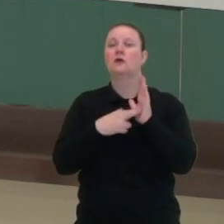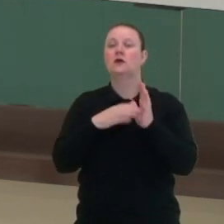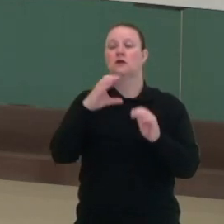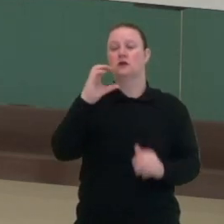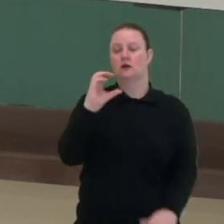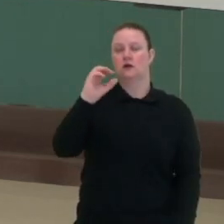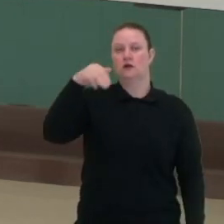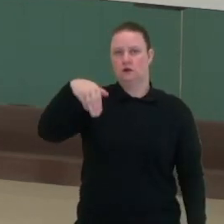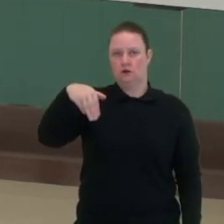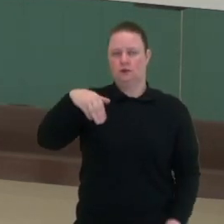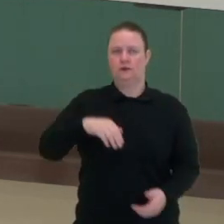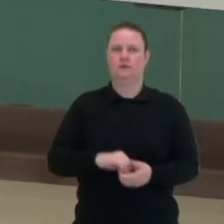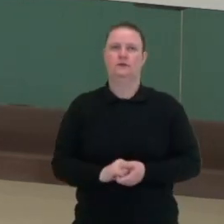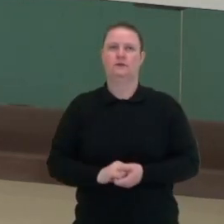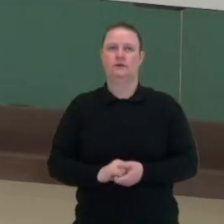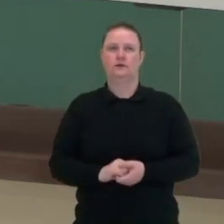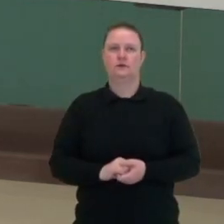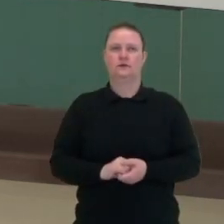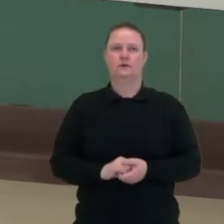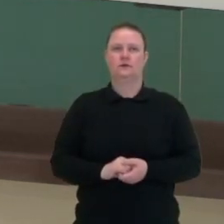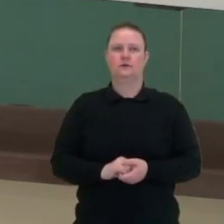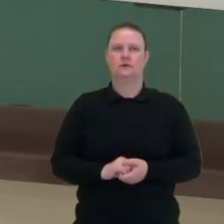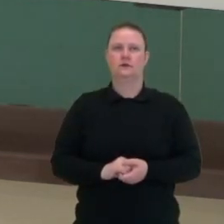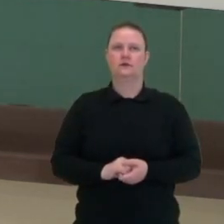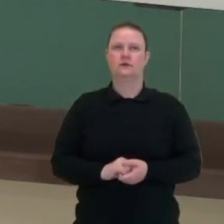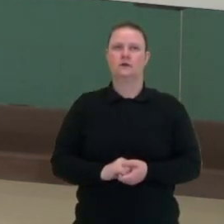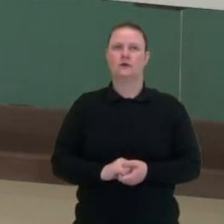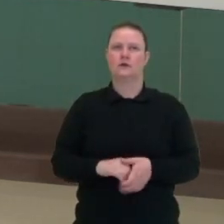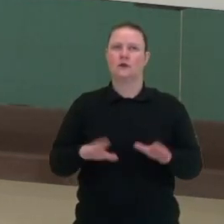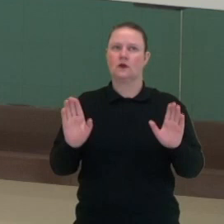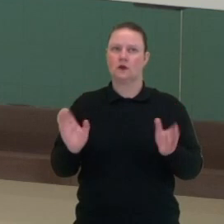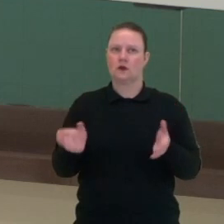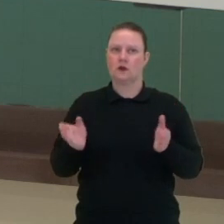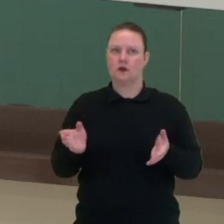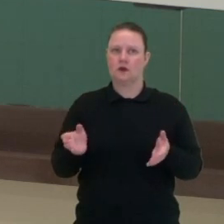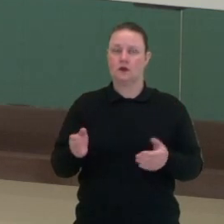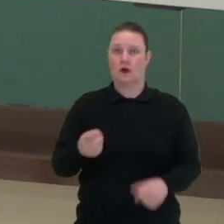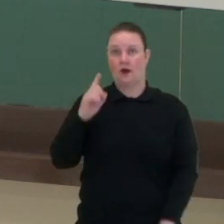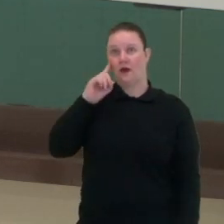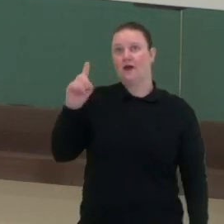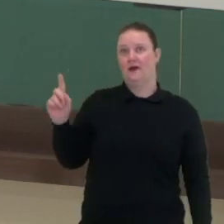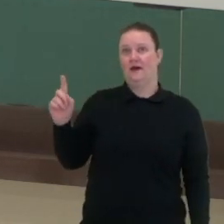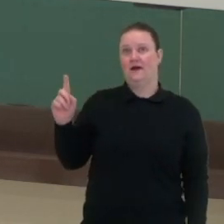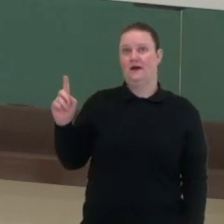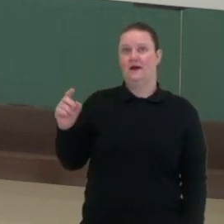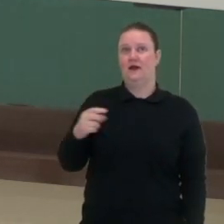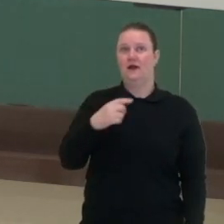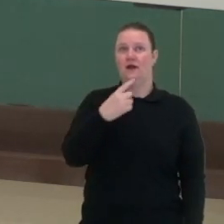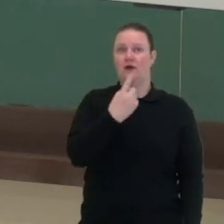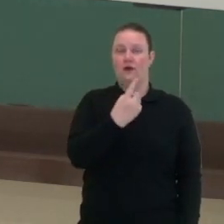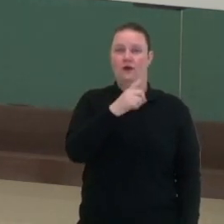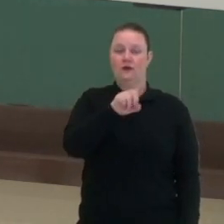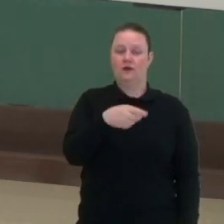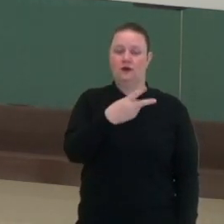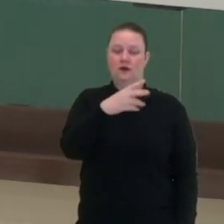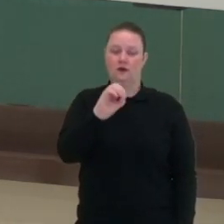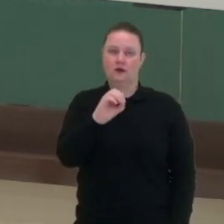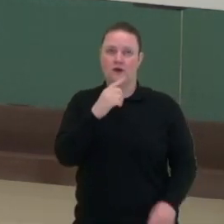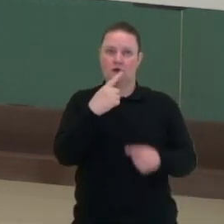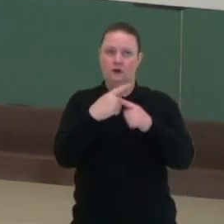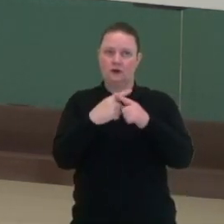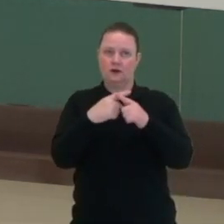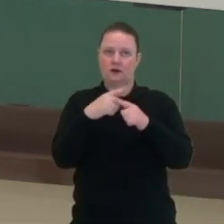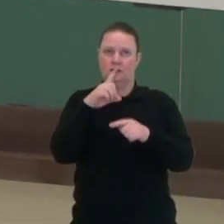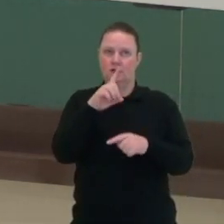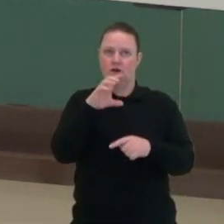centímetros quadrados, ok? Então, fazendo a transformação, olha só, 1,20 metros vezes